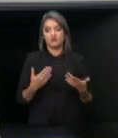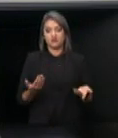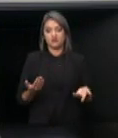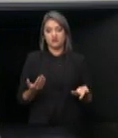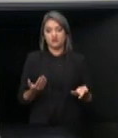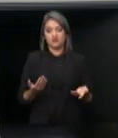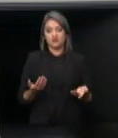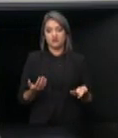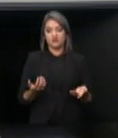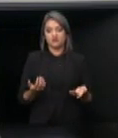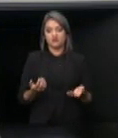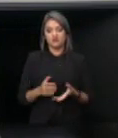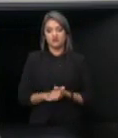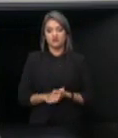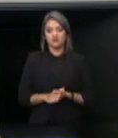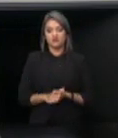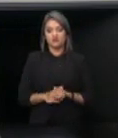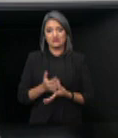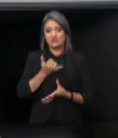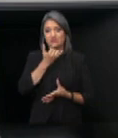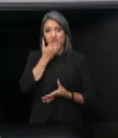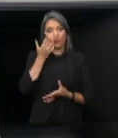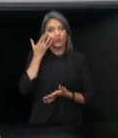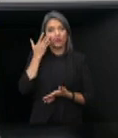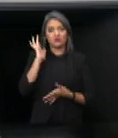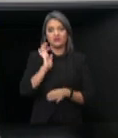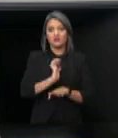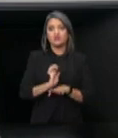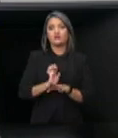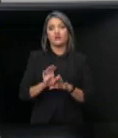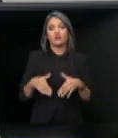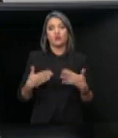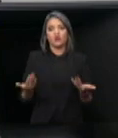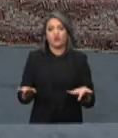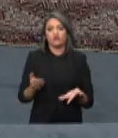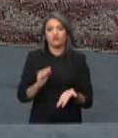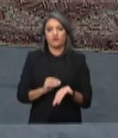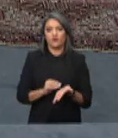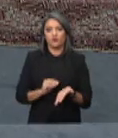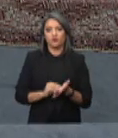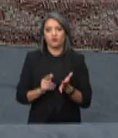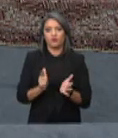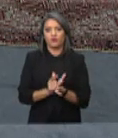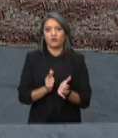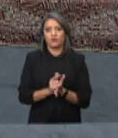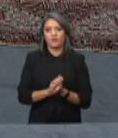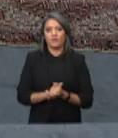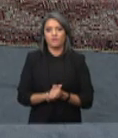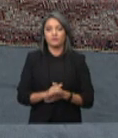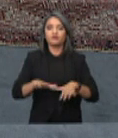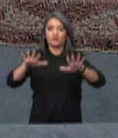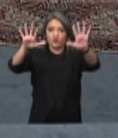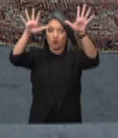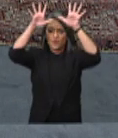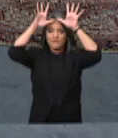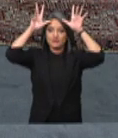completa não sei de qual município de qual estado Amazonas